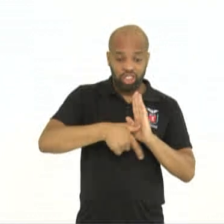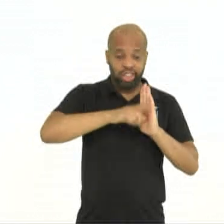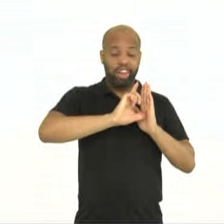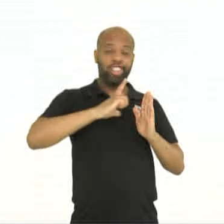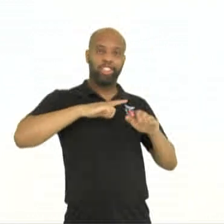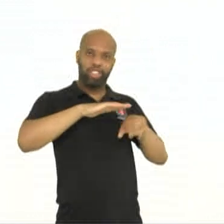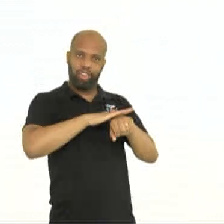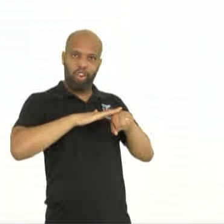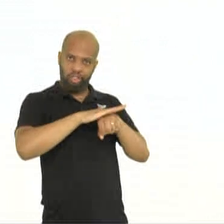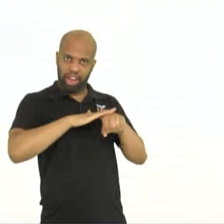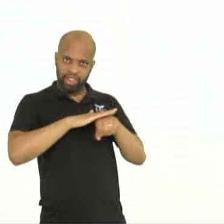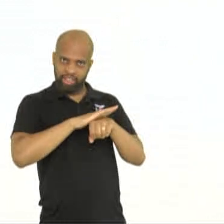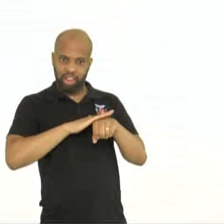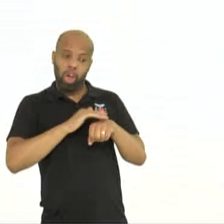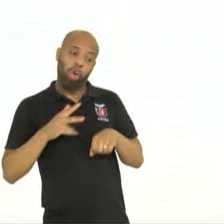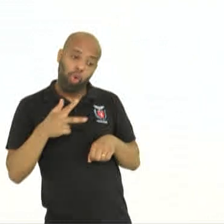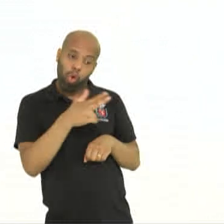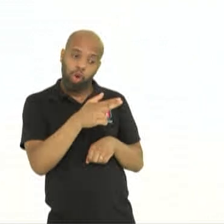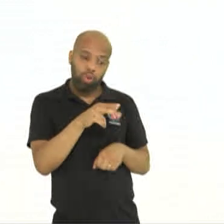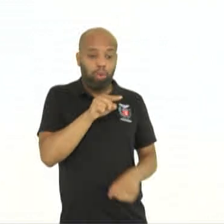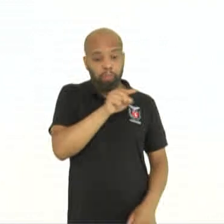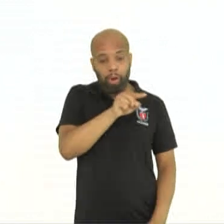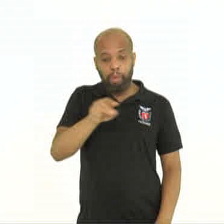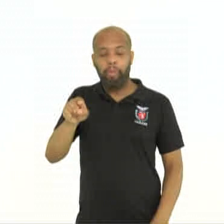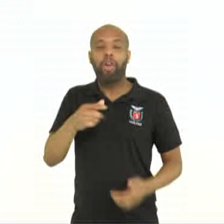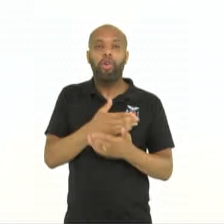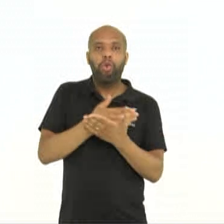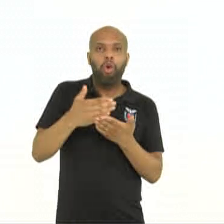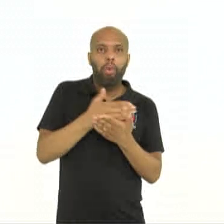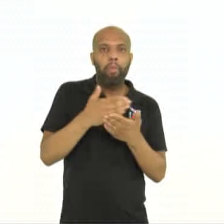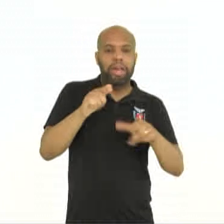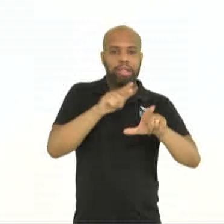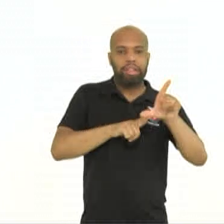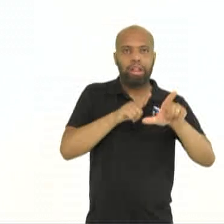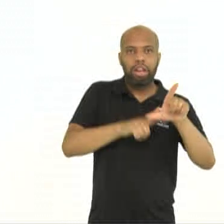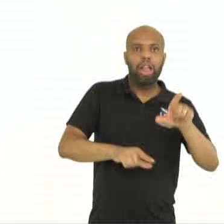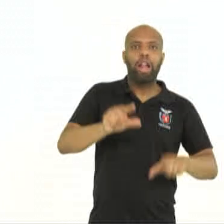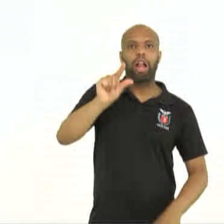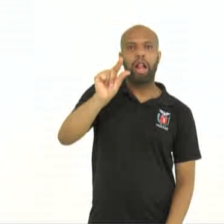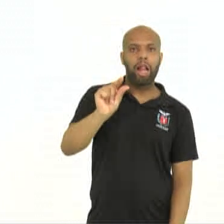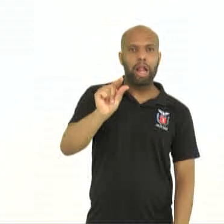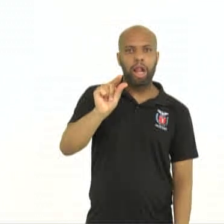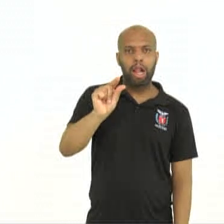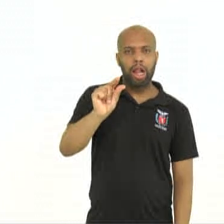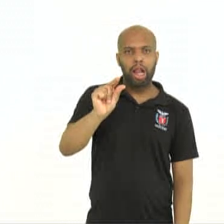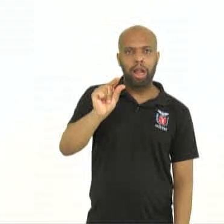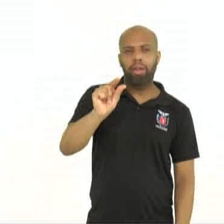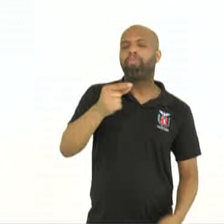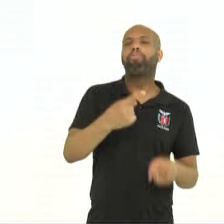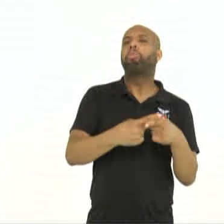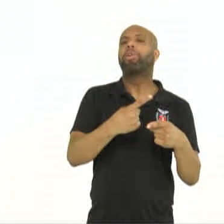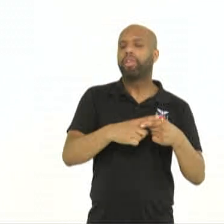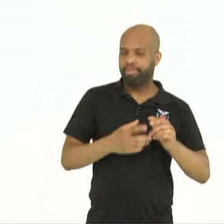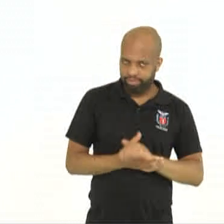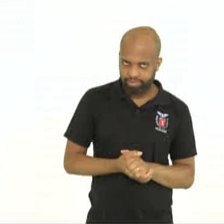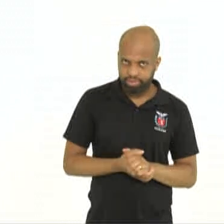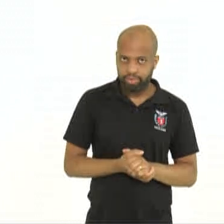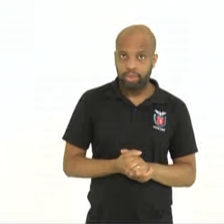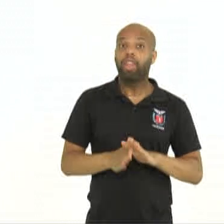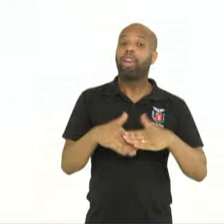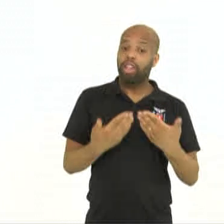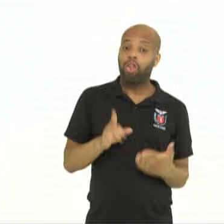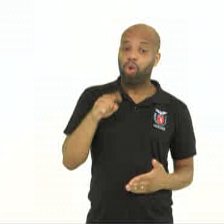diálogo, certo? E a opção em iniciar o conto com uma letra, com uma palavra escrita com inicial